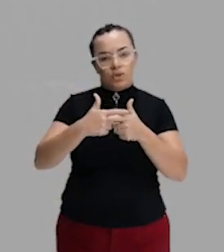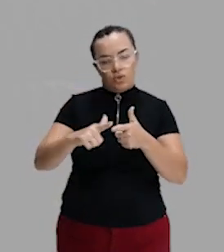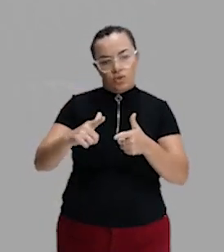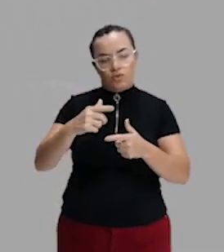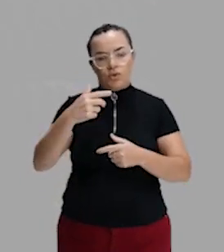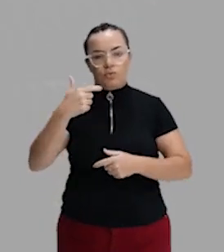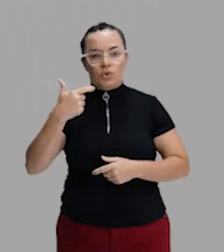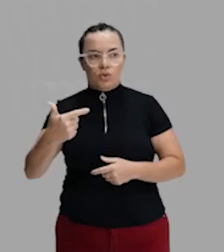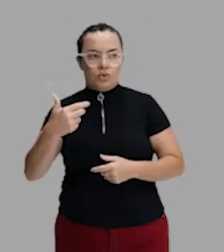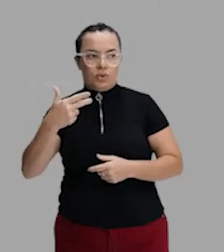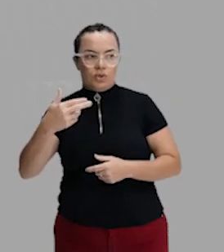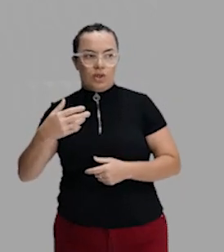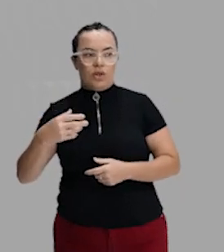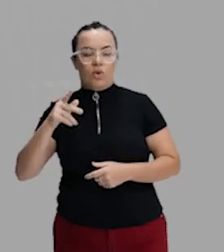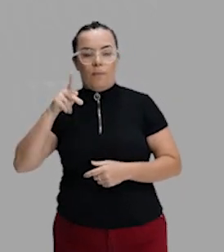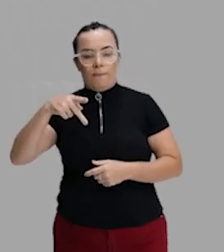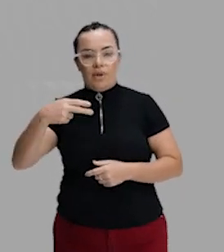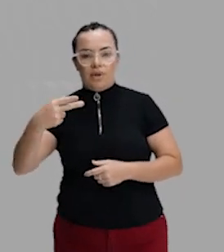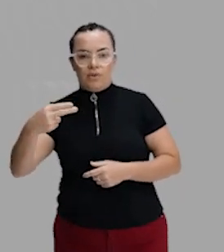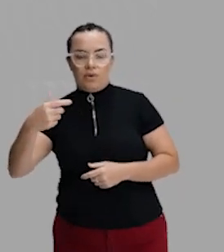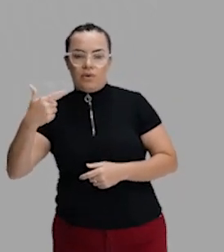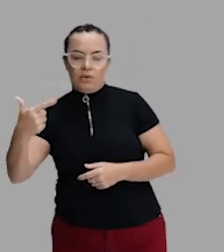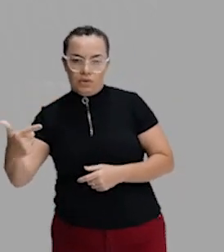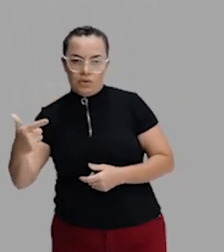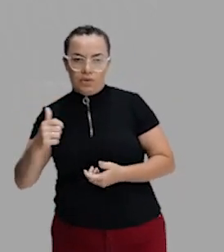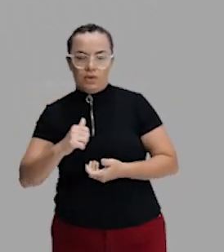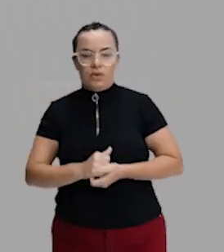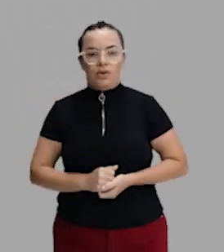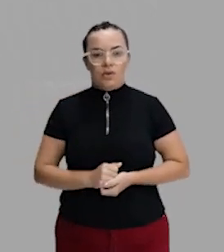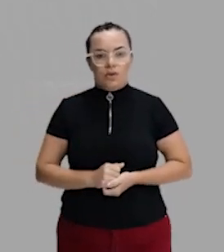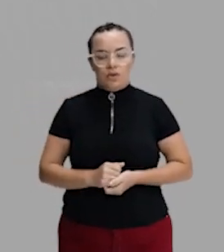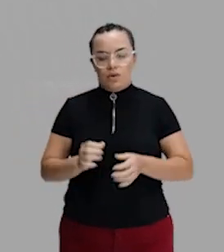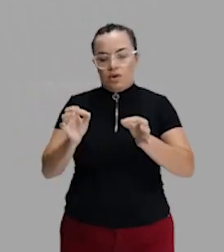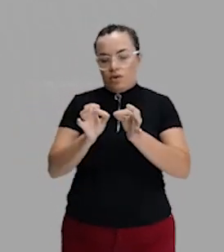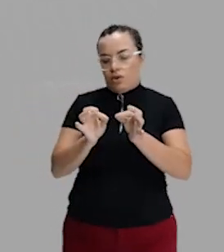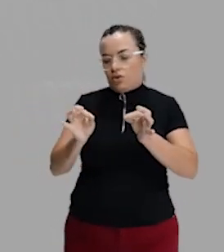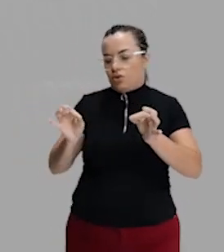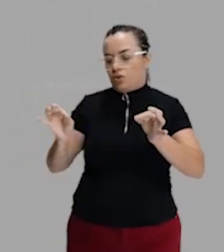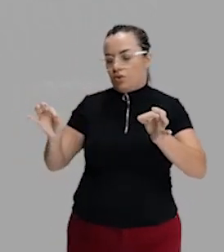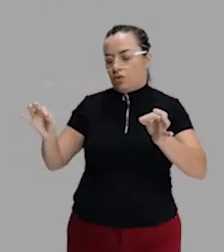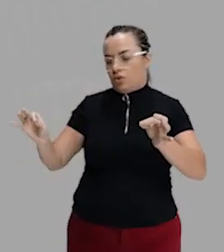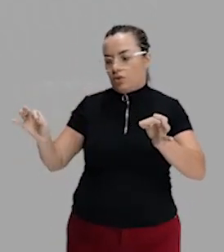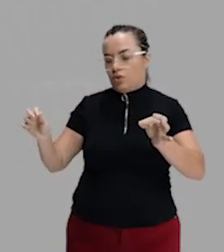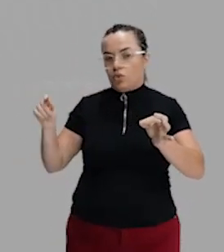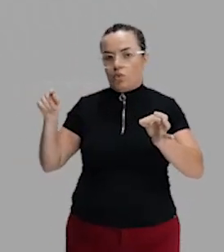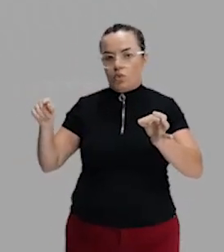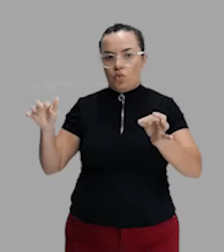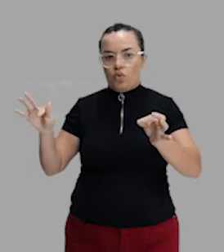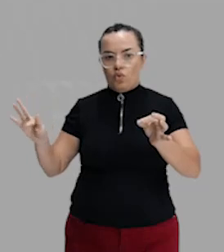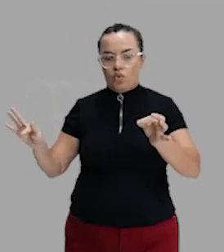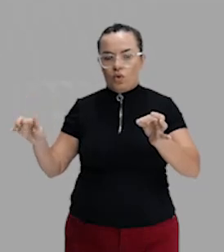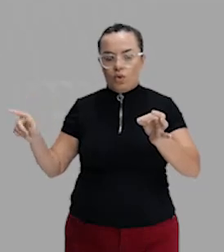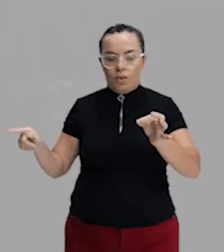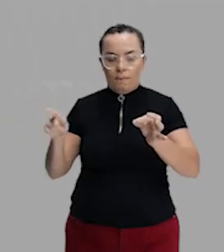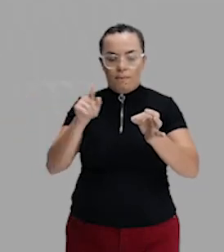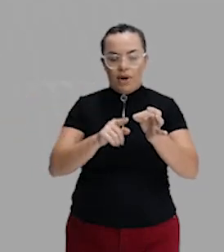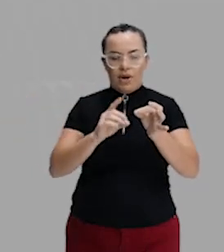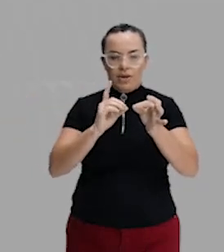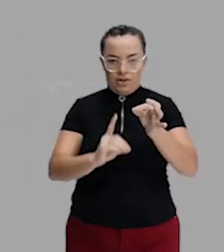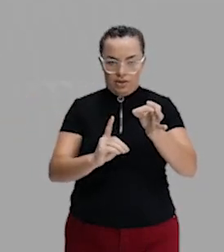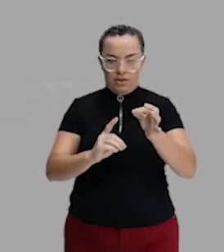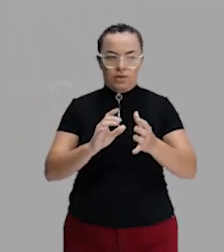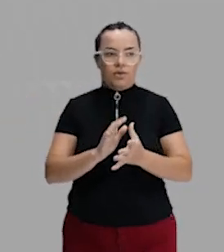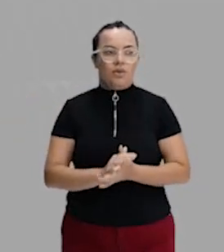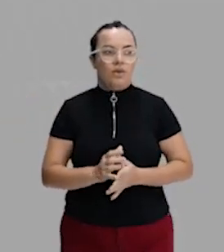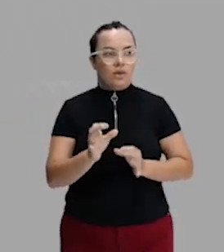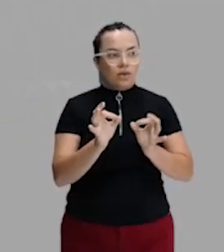reta diretriz. Então, a distância do foco para a reta diretriz é 2 unidades. Galera, eu preciso agora